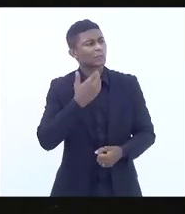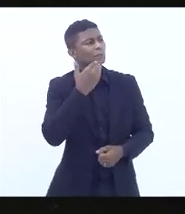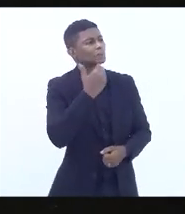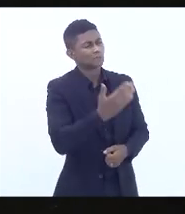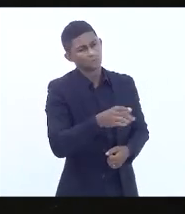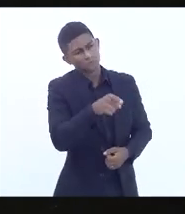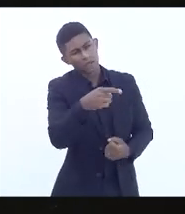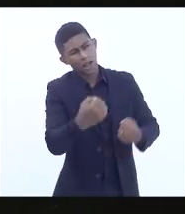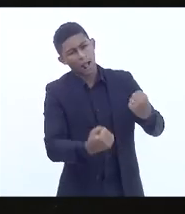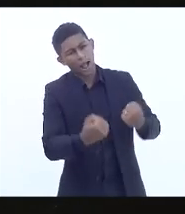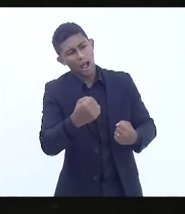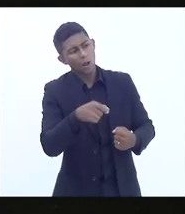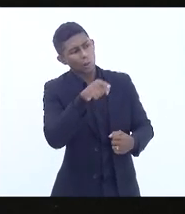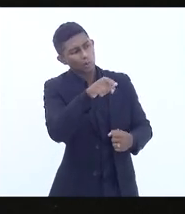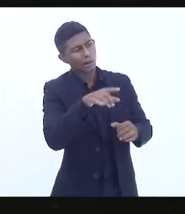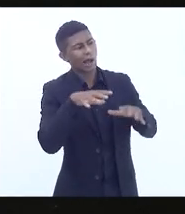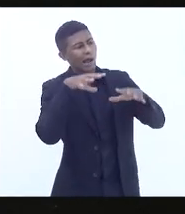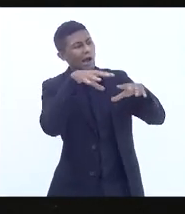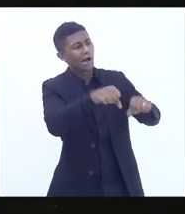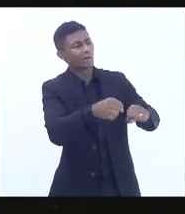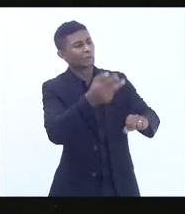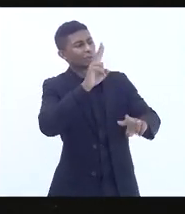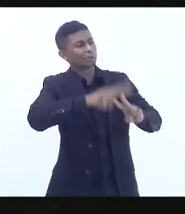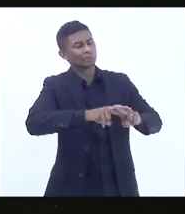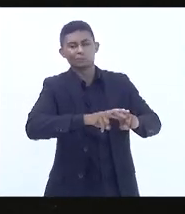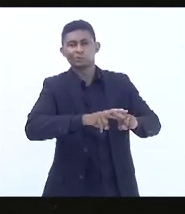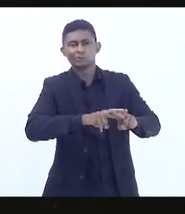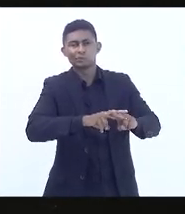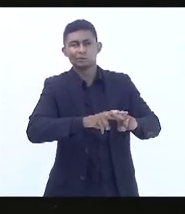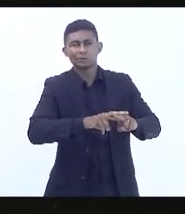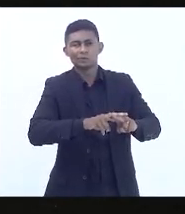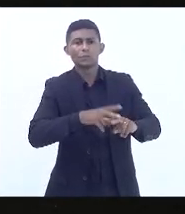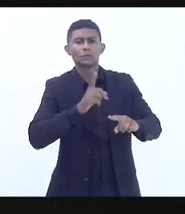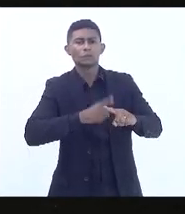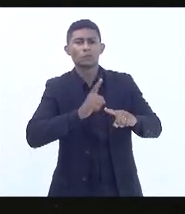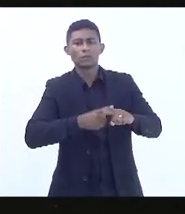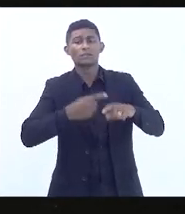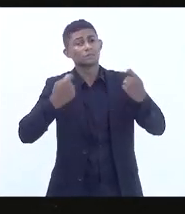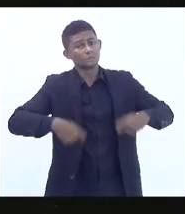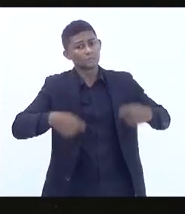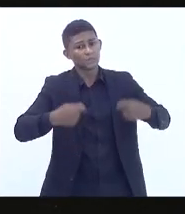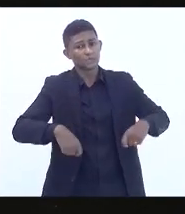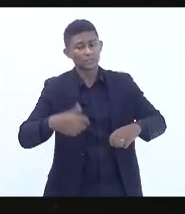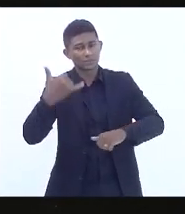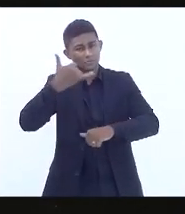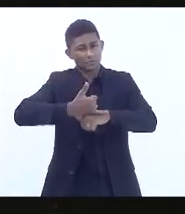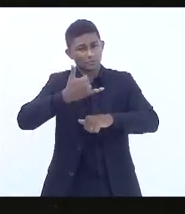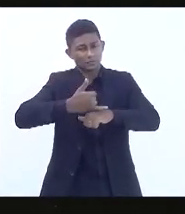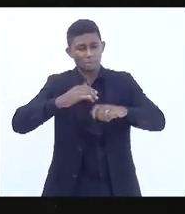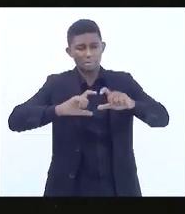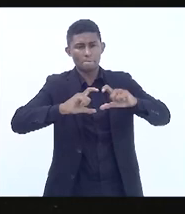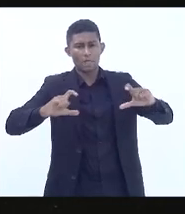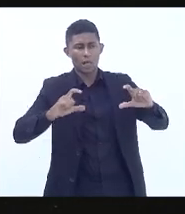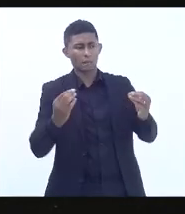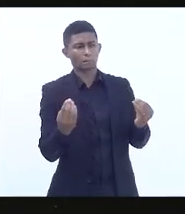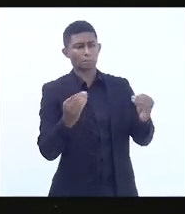apreendido e até a regulamentação de pôr a placa para poder ser